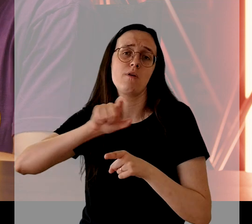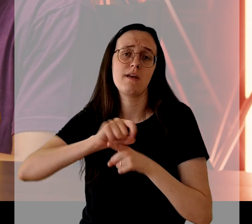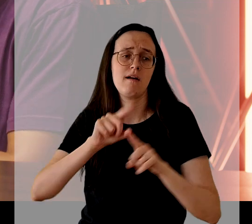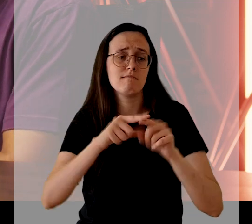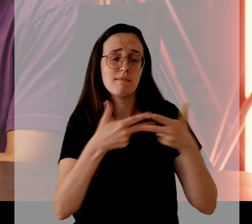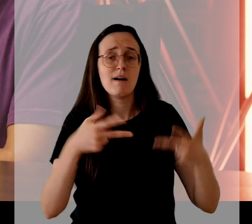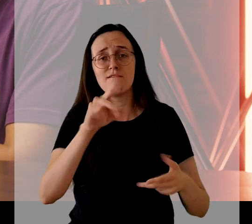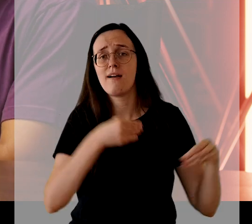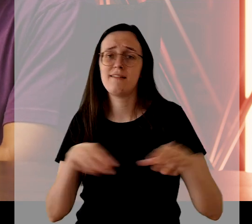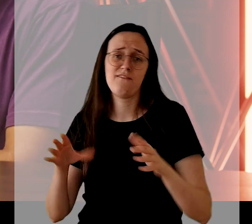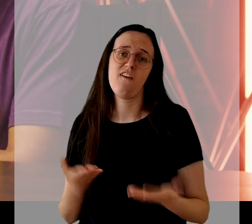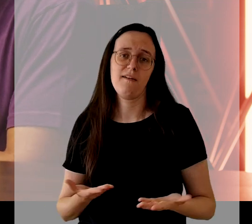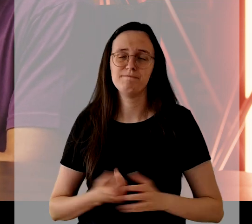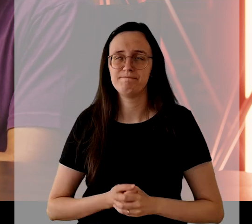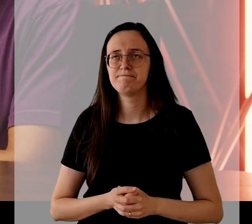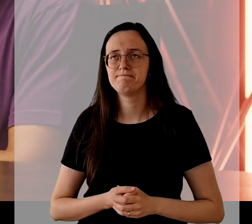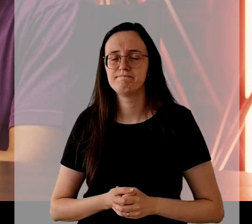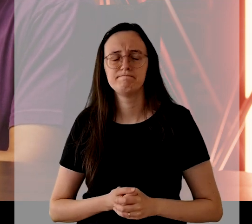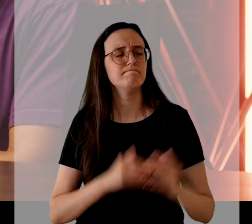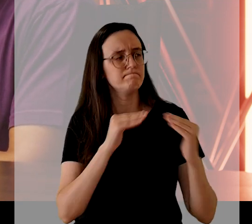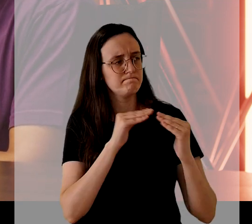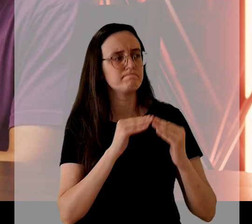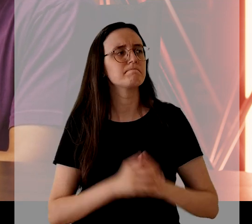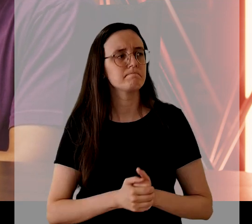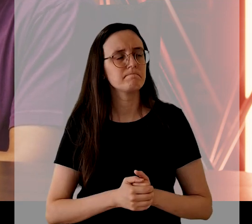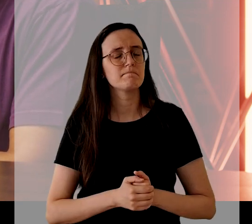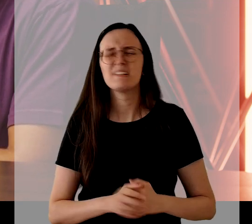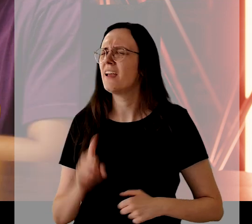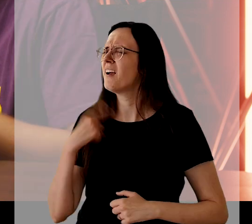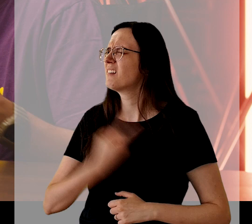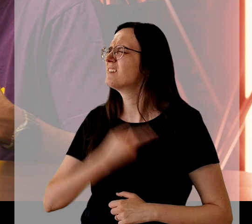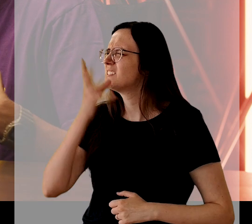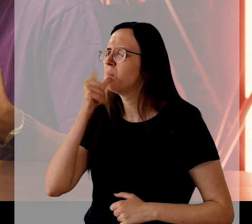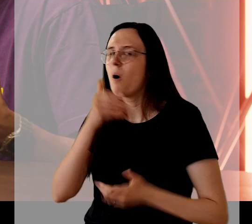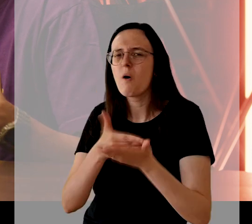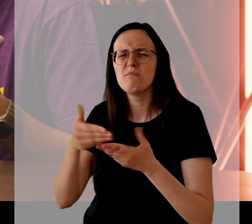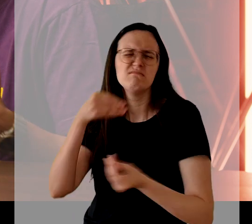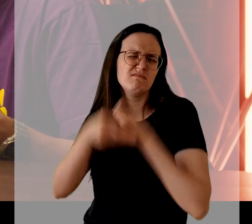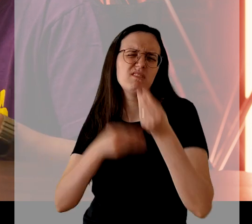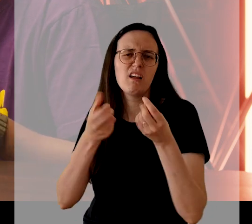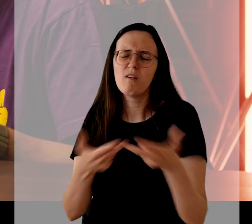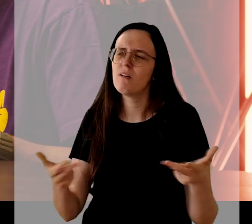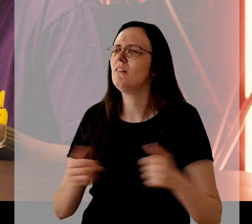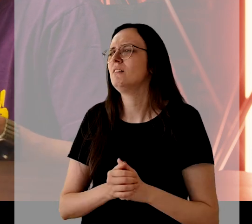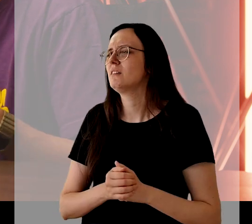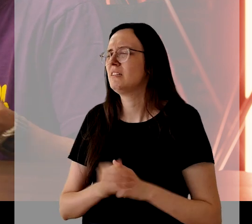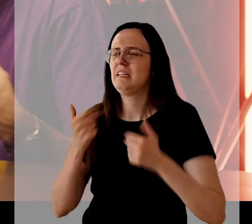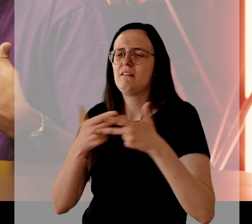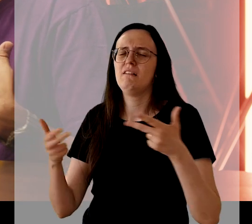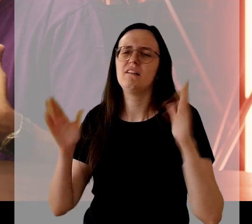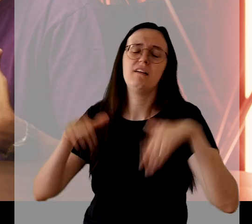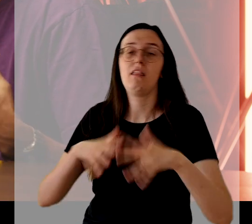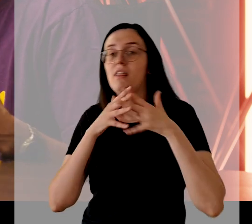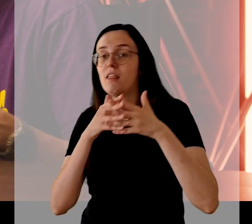ser o aluguel dos equipamentos que você vai levar, né? E a gente demora, no começo a gente mistura muitas coisas,